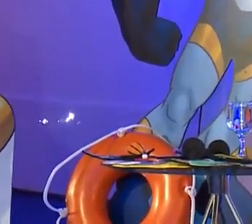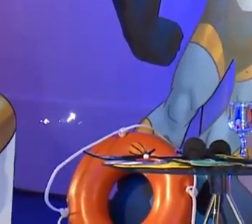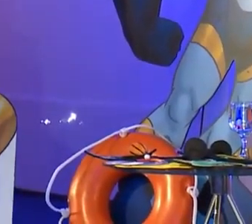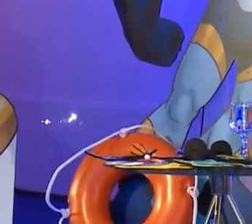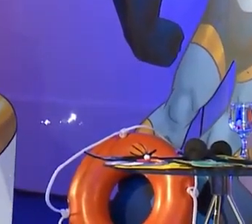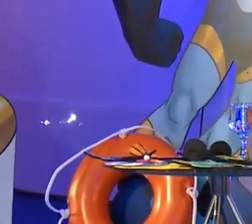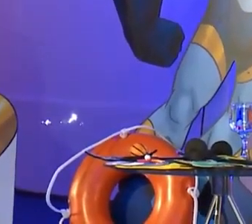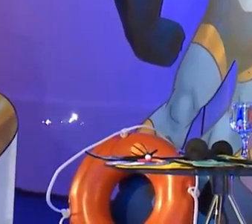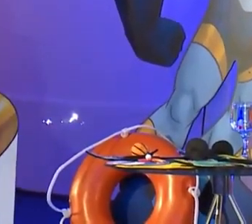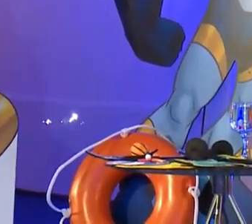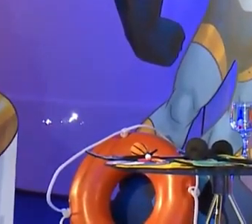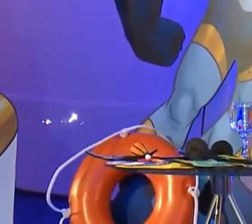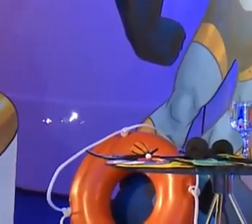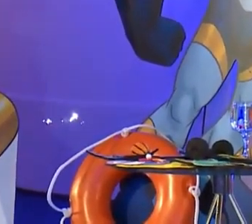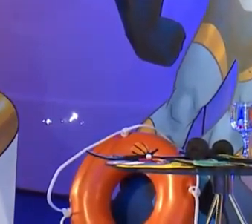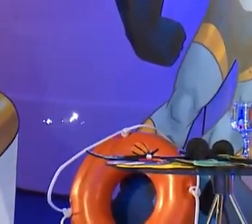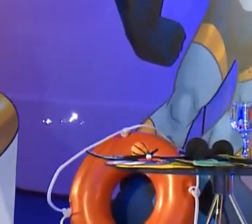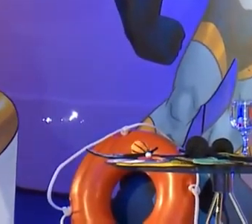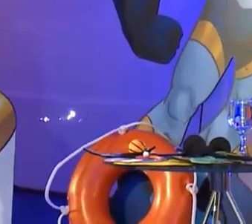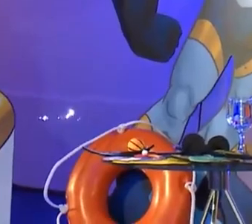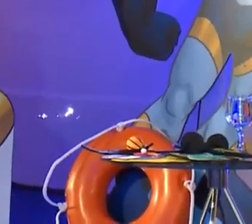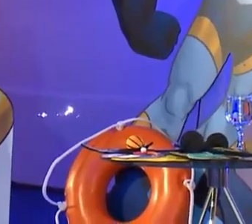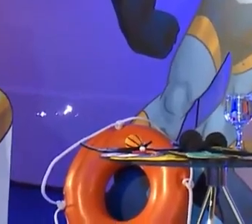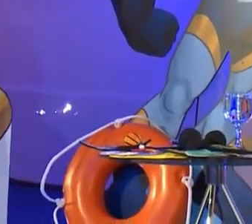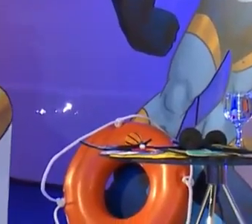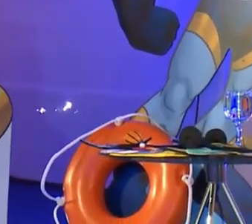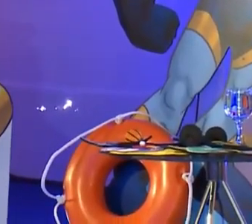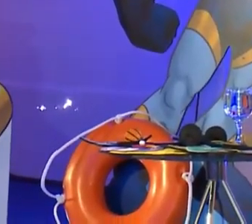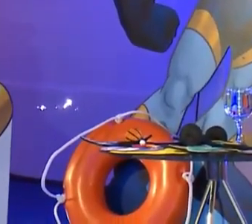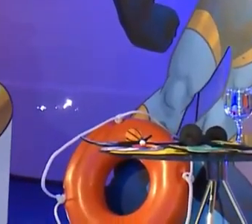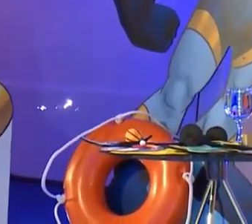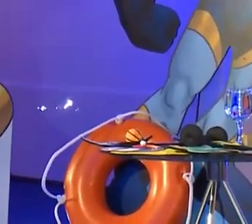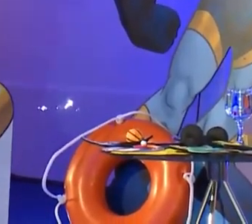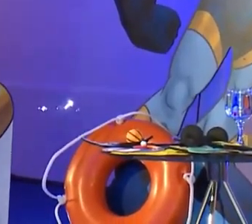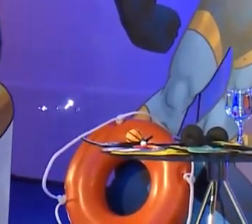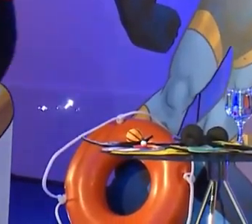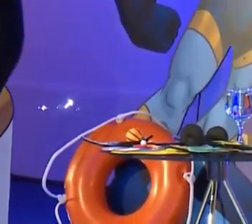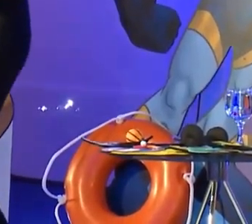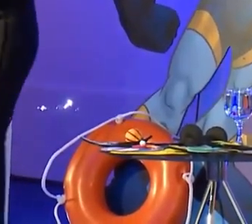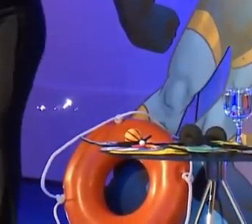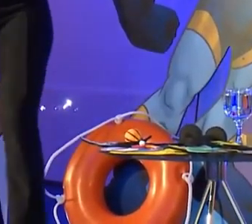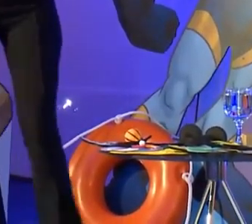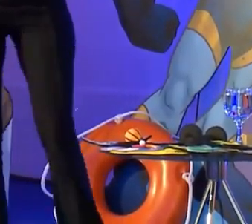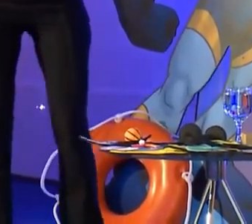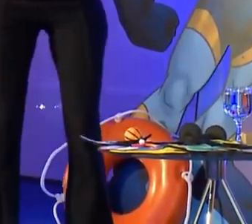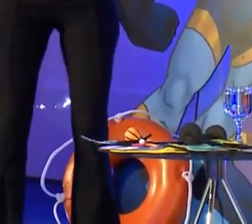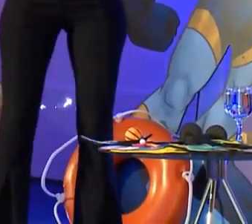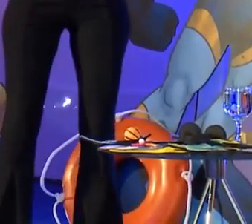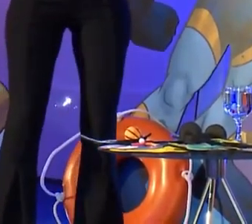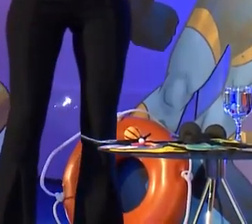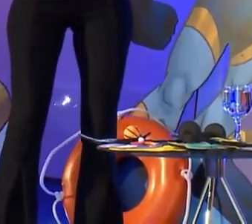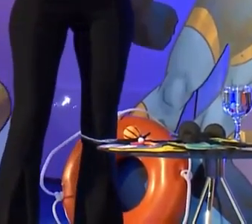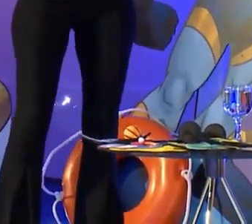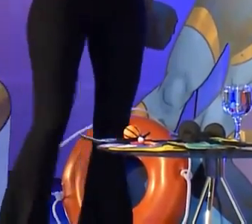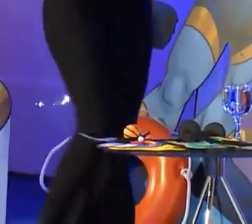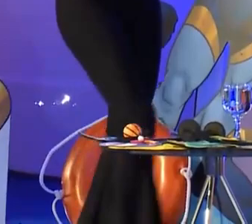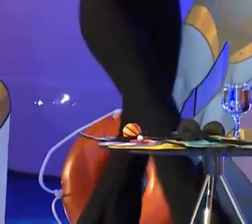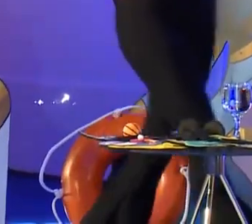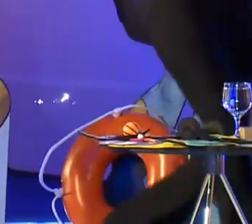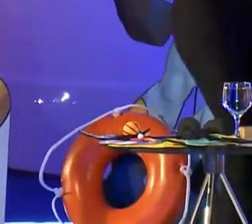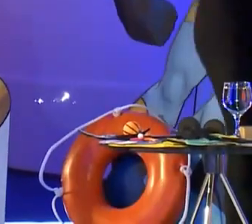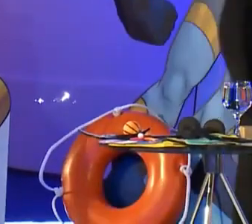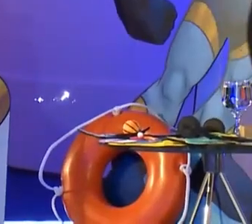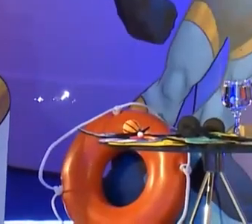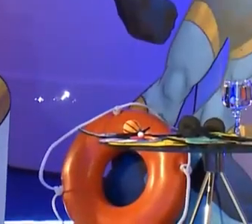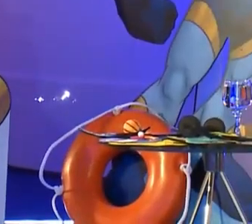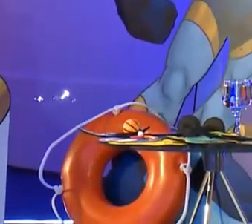Cadê Benedito de Paula aqui? Ai, cadê os meninos? E da auxiliadora? Da auxiliadora, cadê? Grita então,